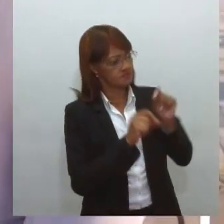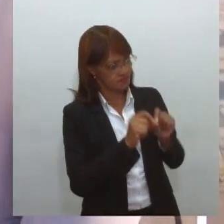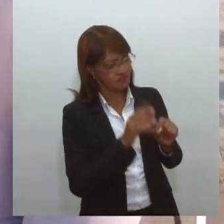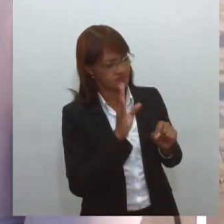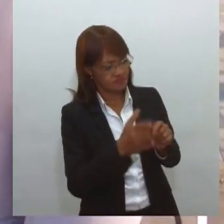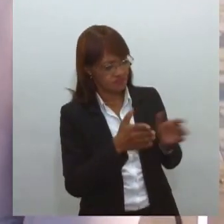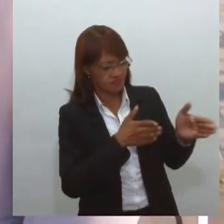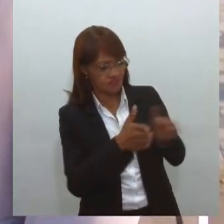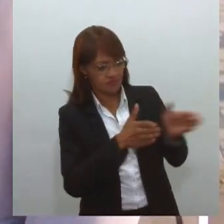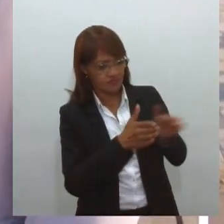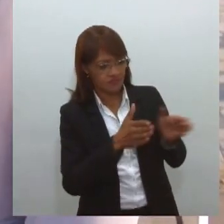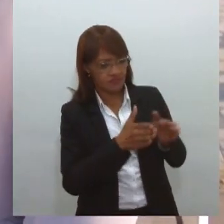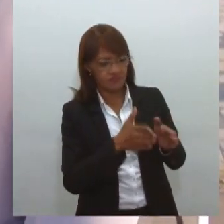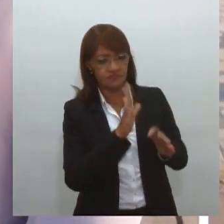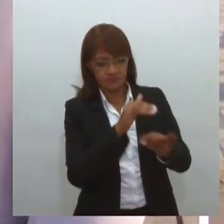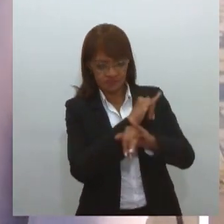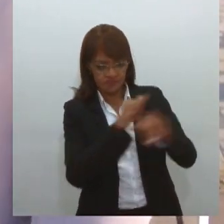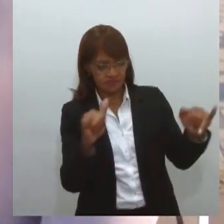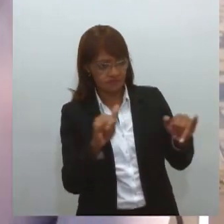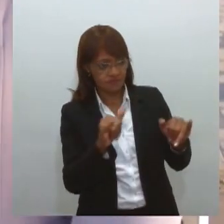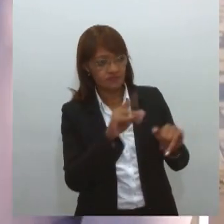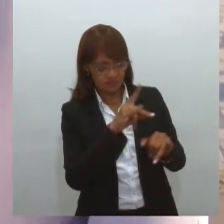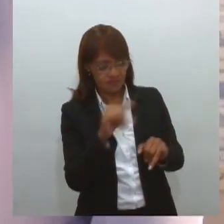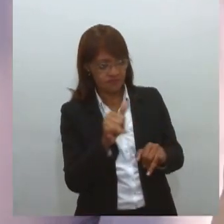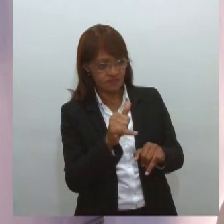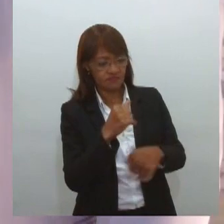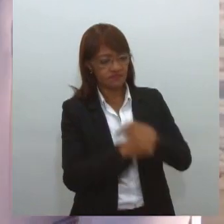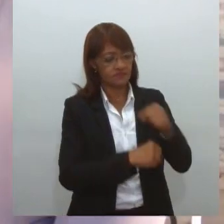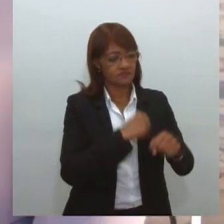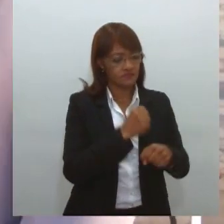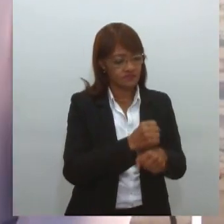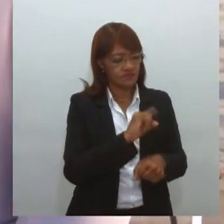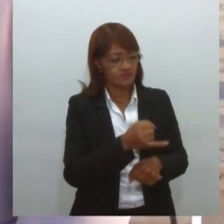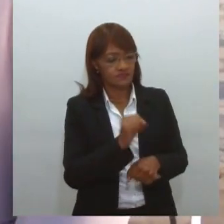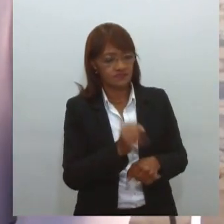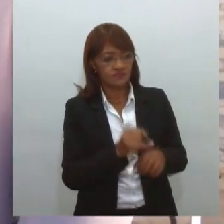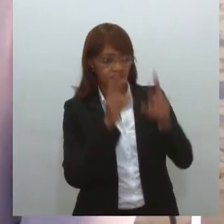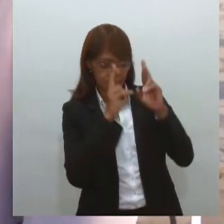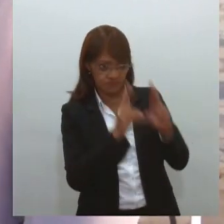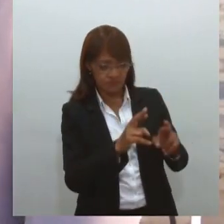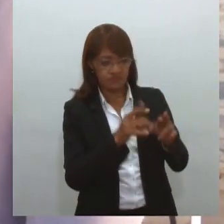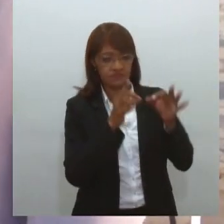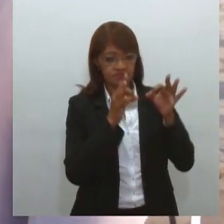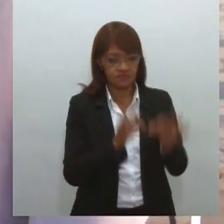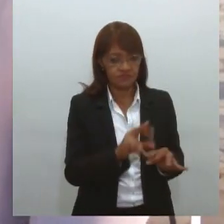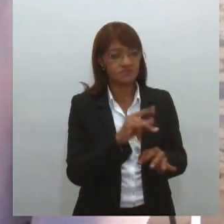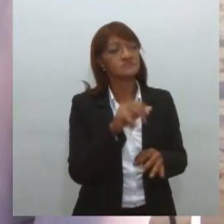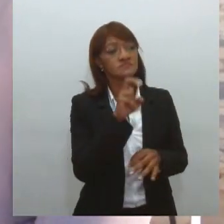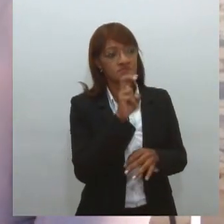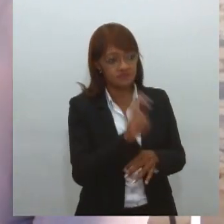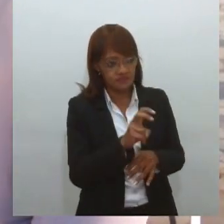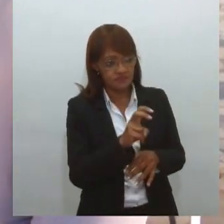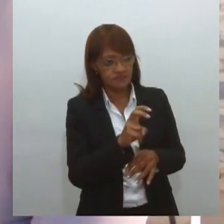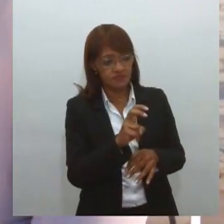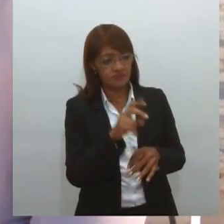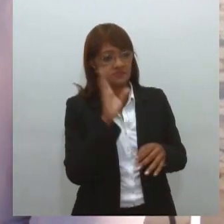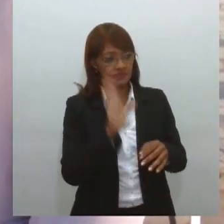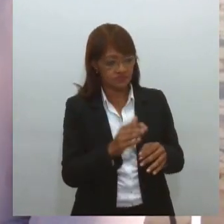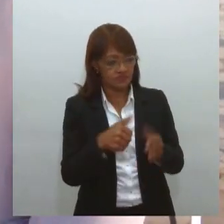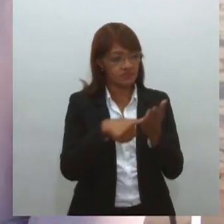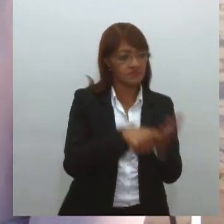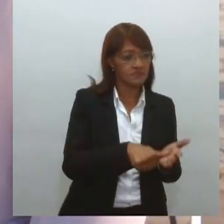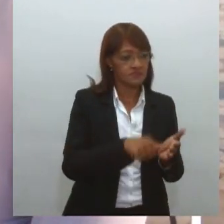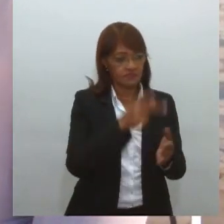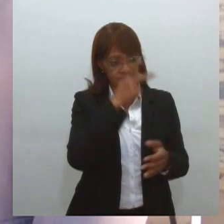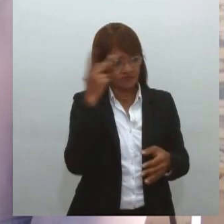Foi divulgado esse calendário no início do ano, então é bom estar respeitando. Dia 5 é desfiliação, dia 6 é para a pessoa que quer se filiar a